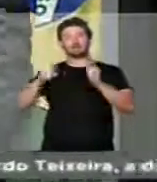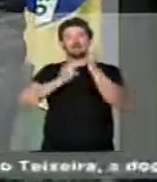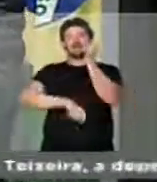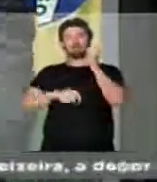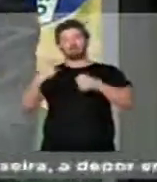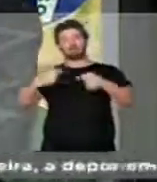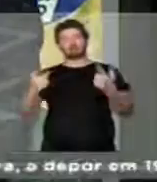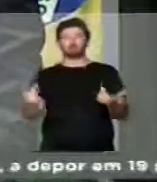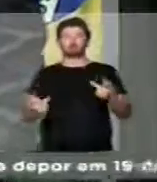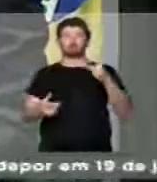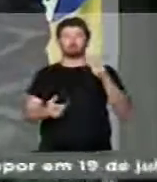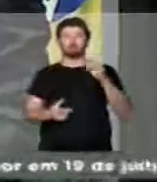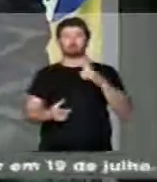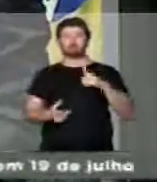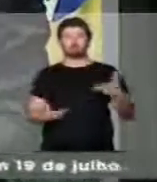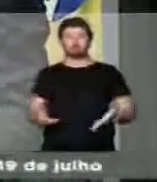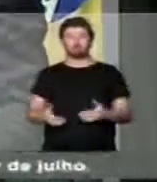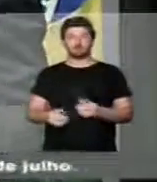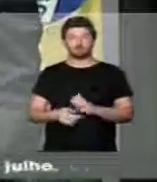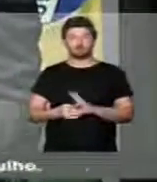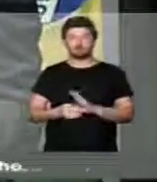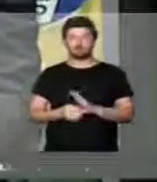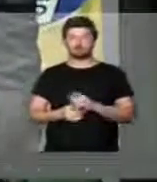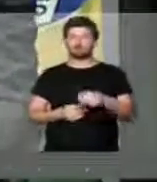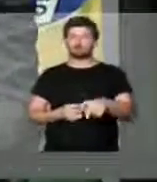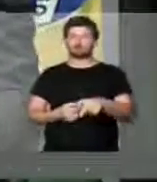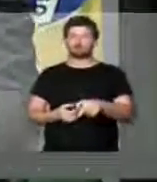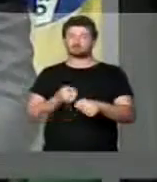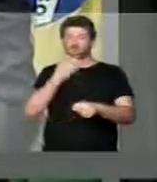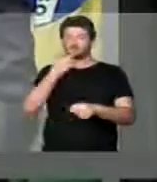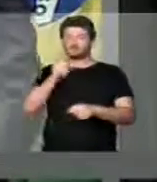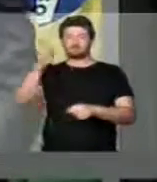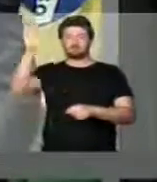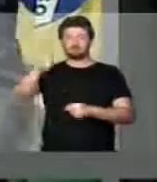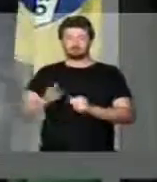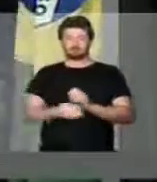política que o PT vive nesse momento. Isso não contribui com a nossa democracia.